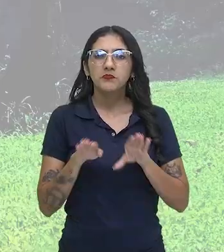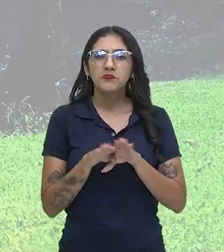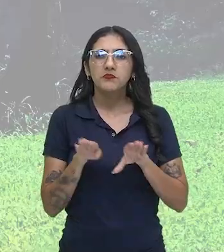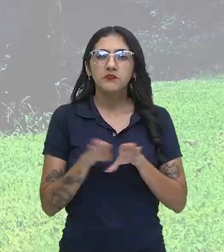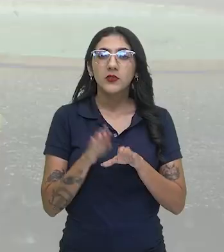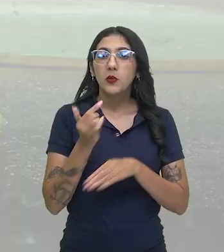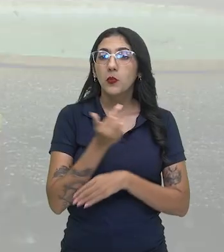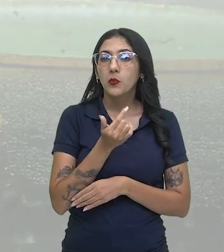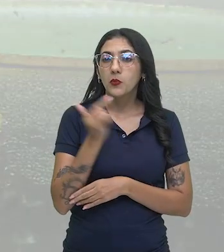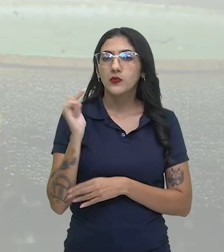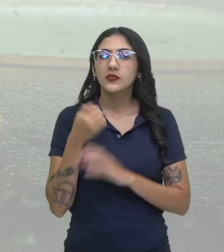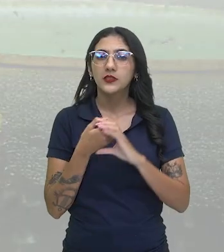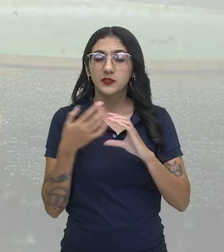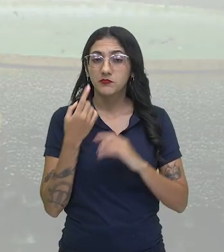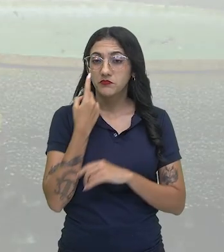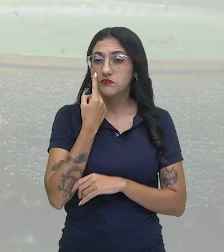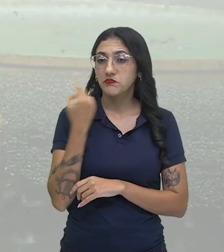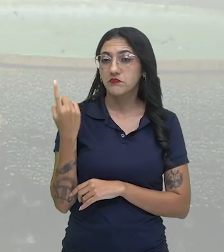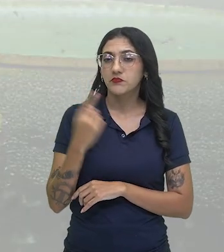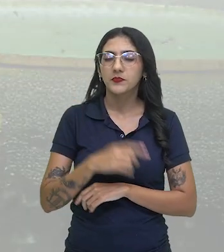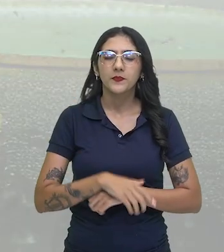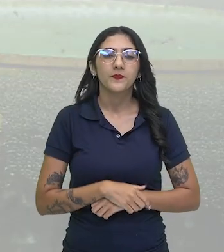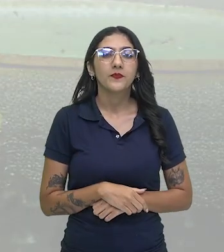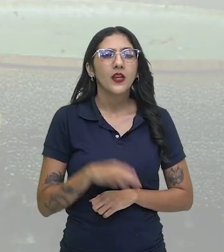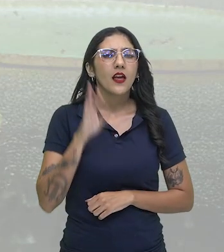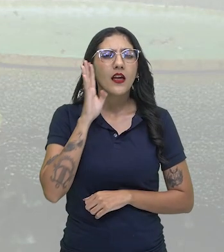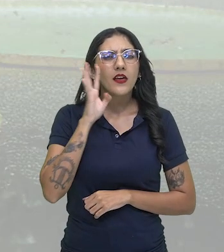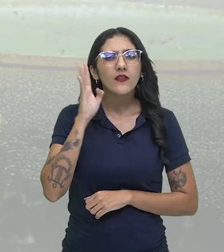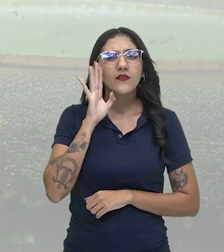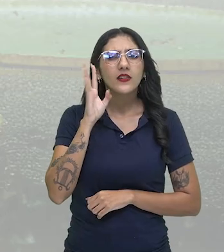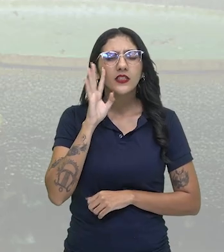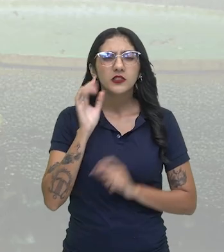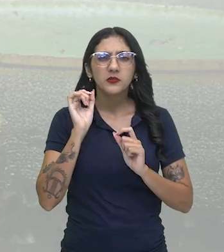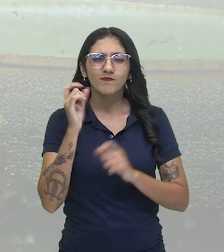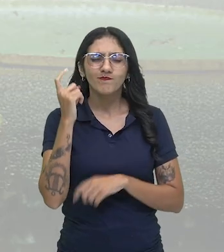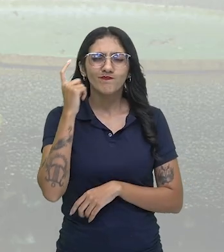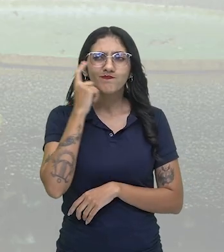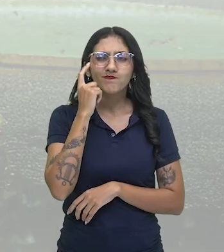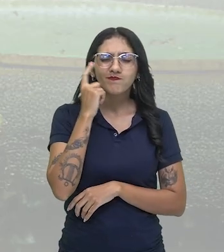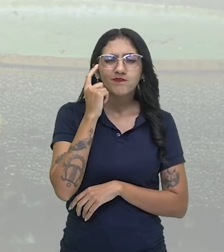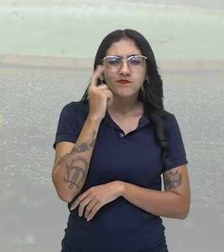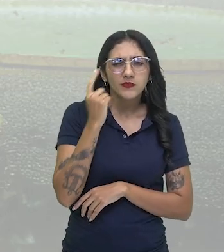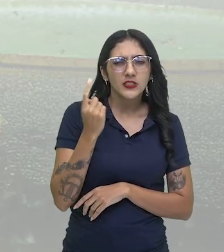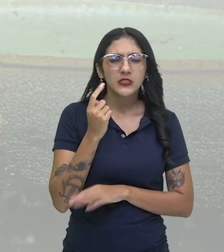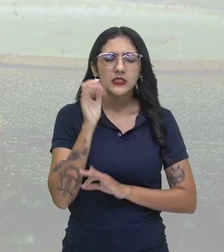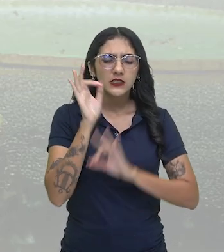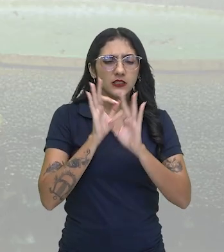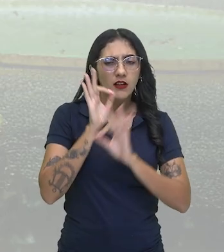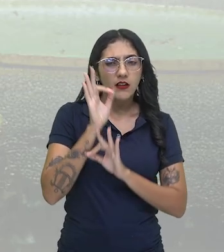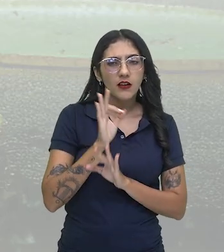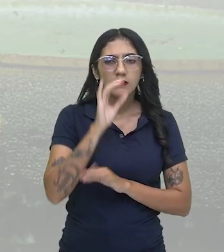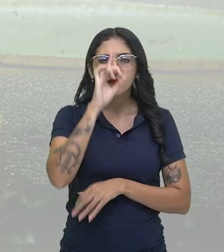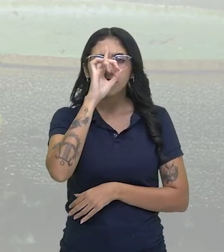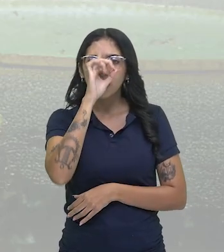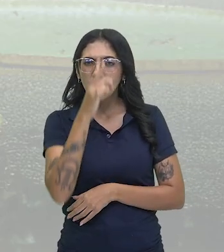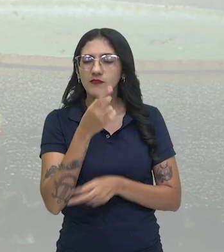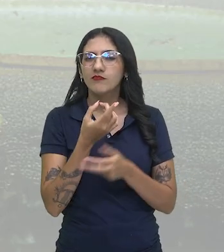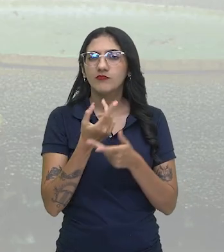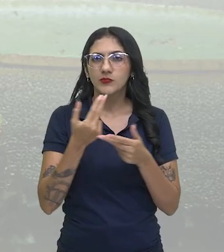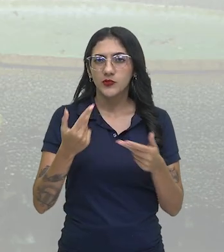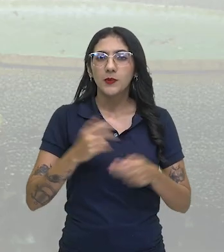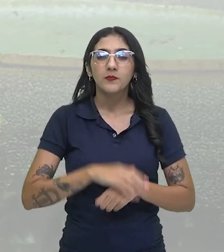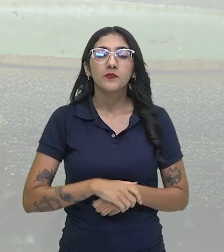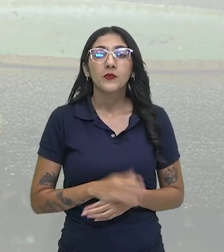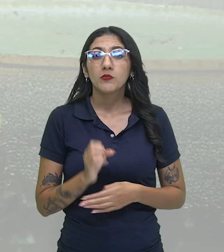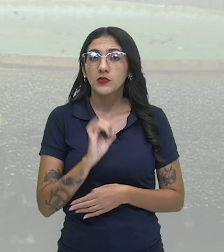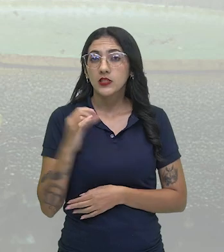aí que é refletir, gente. Afinal, refletir significa pensar a respeito, elaborar ideias a respeito. E aí, quando a gente